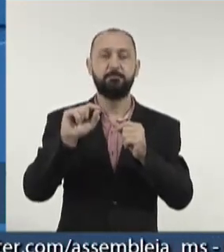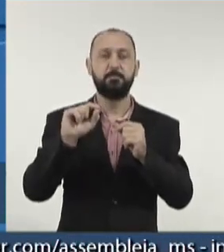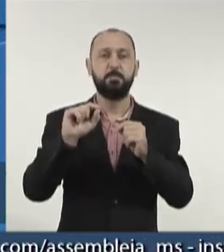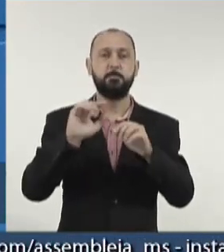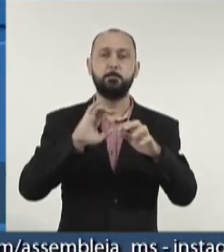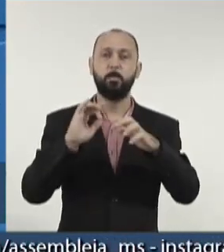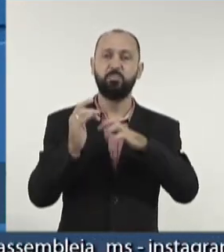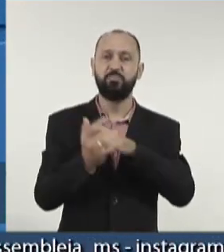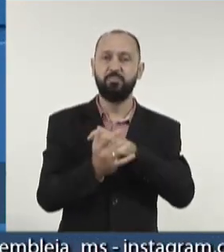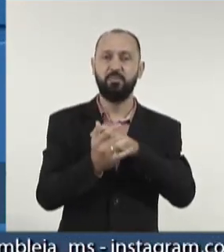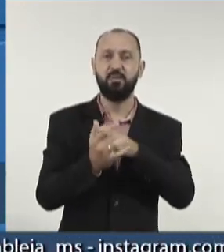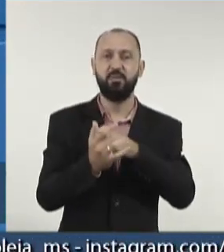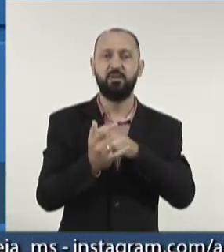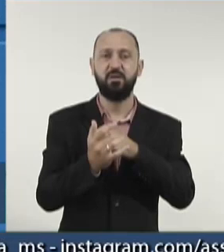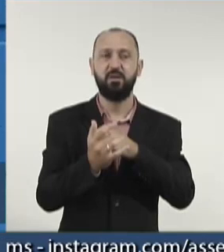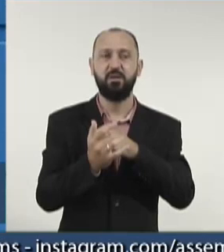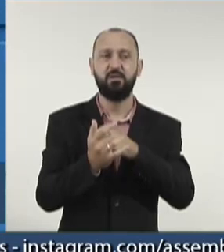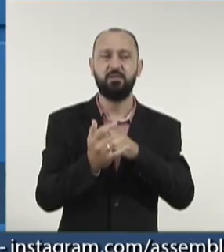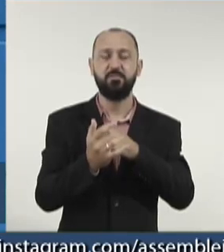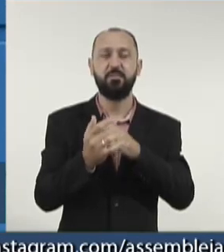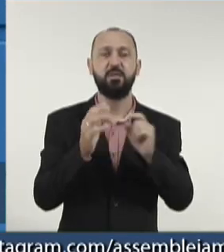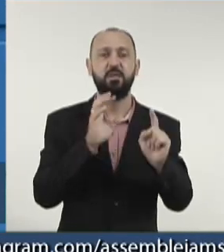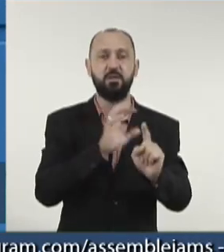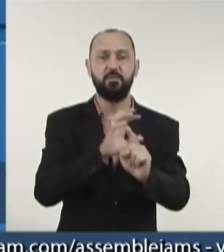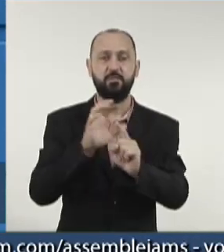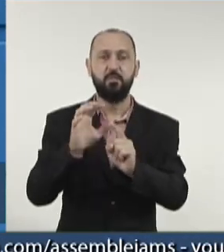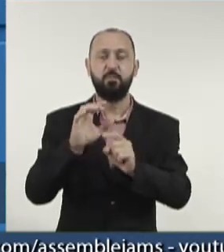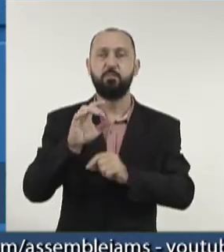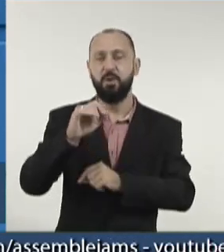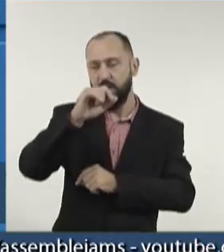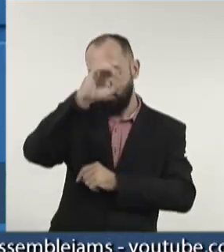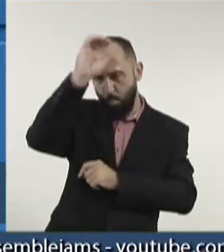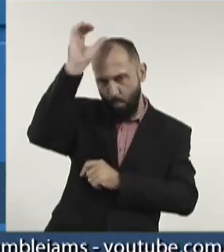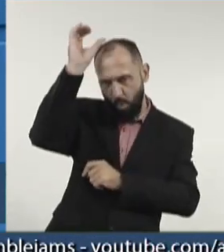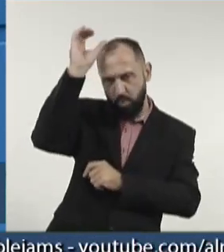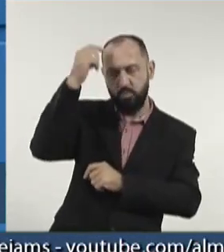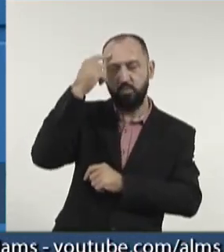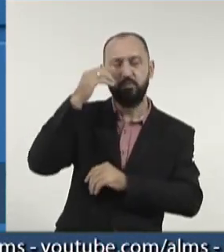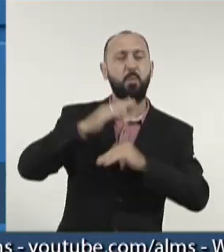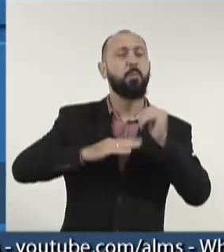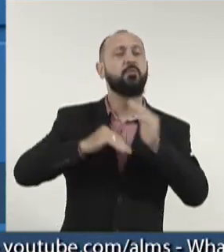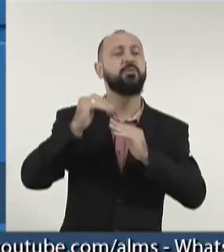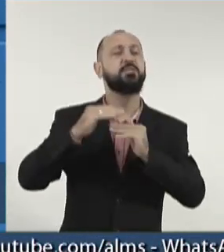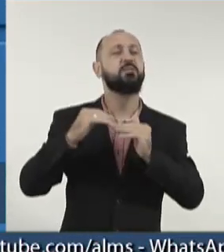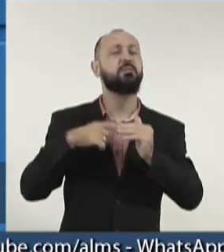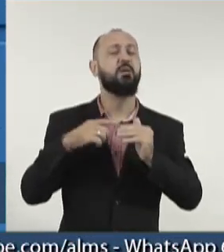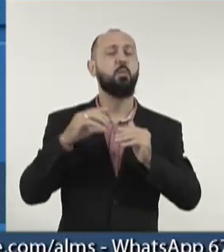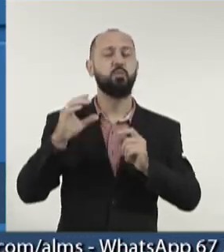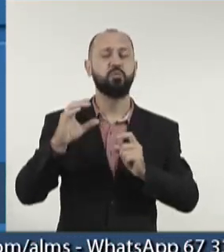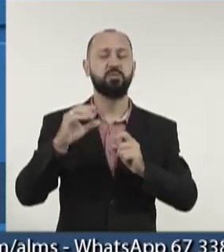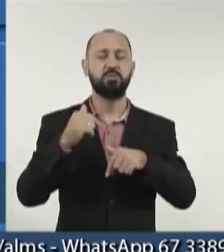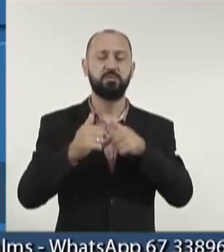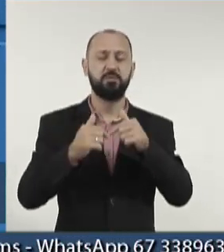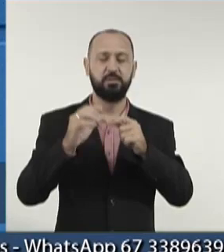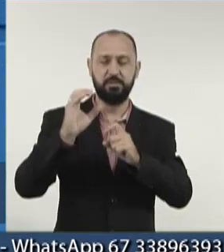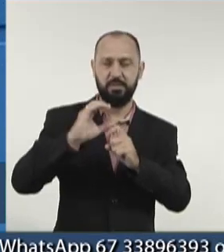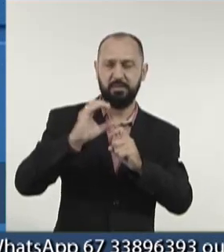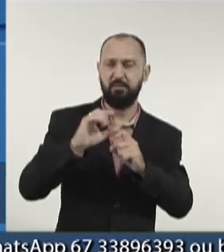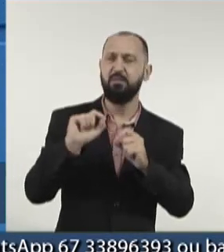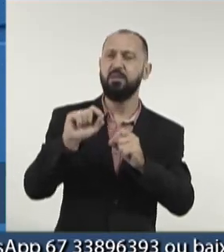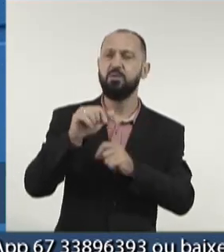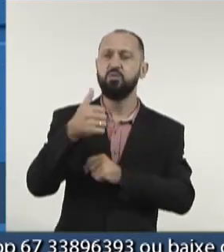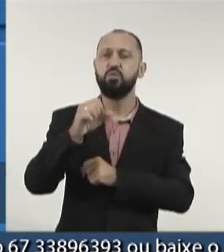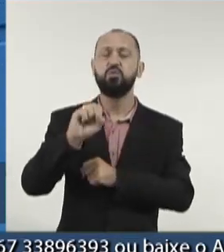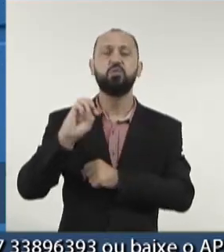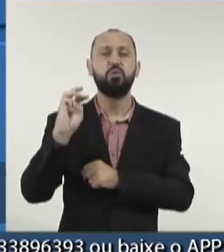sociais, ela gerou uma dúvida na cabeça do servidor. Uai, mas o que aconteceu com esses 18 milhões,